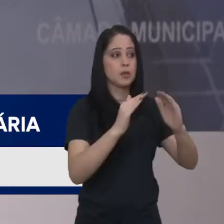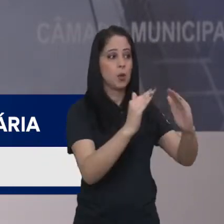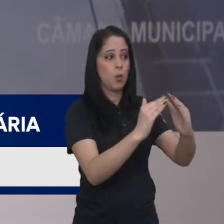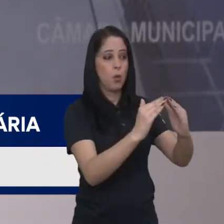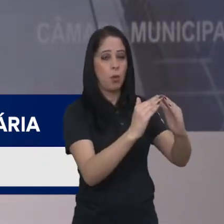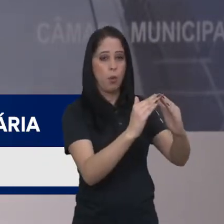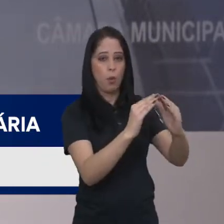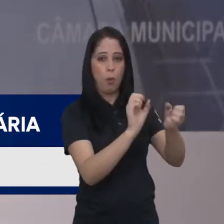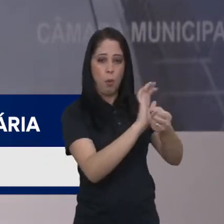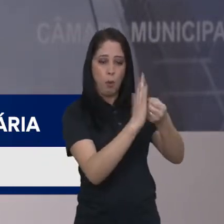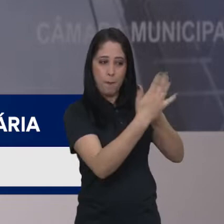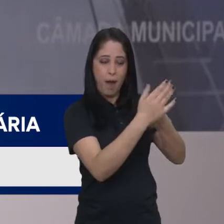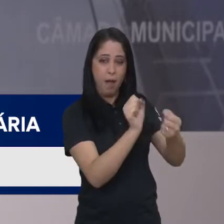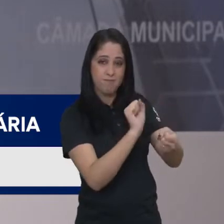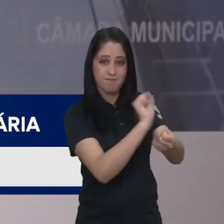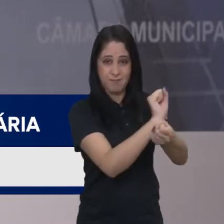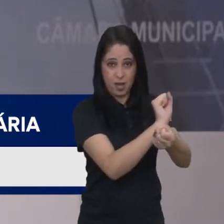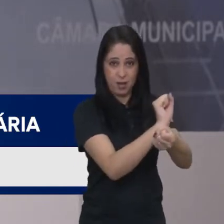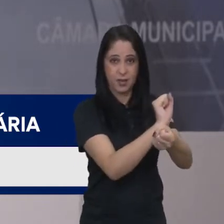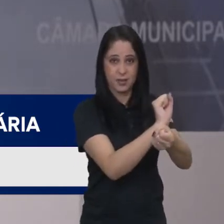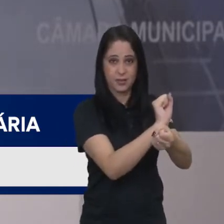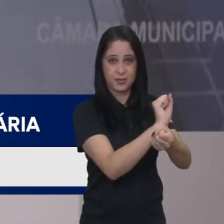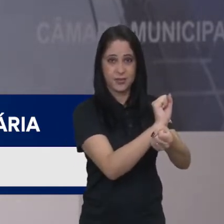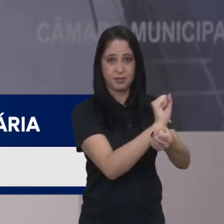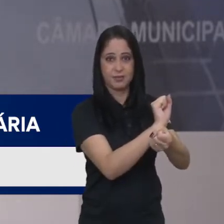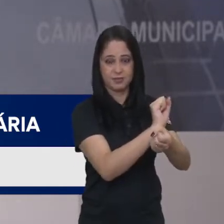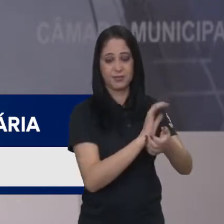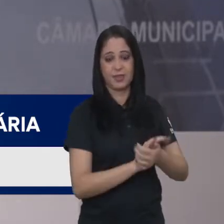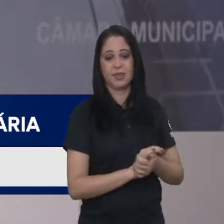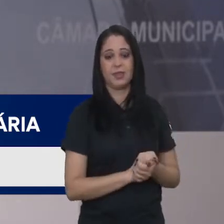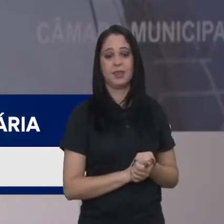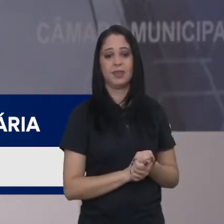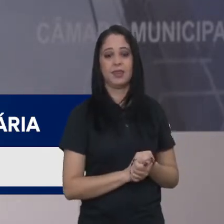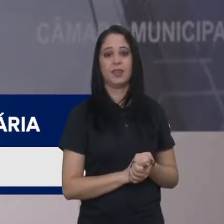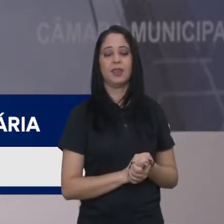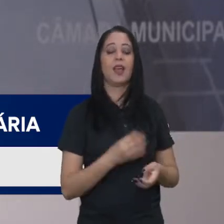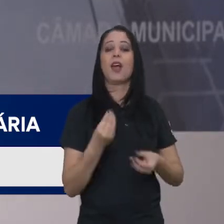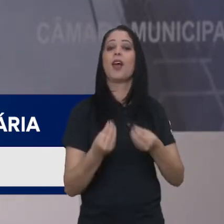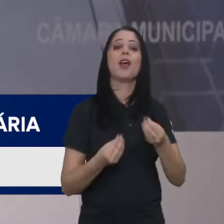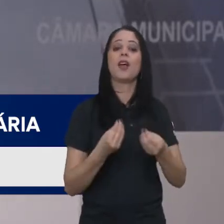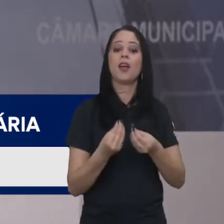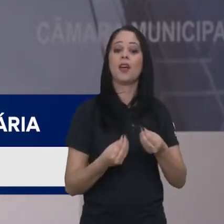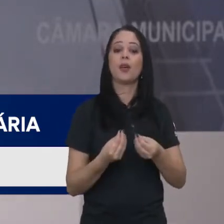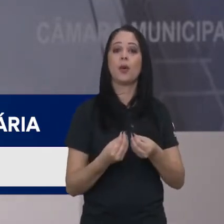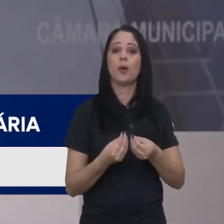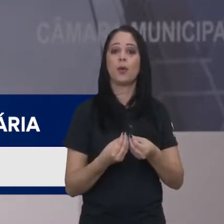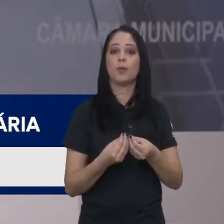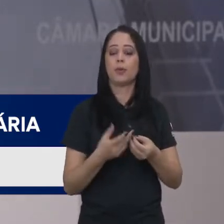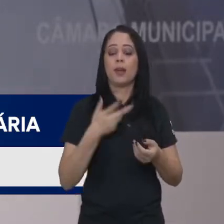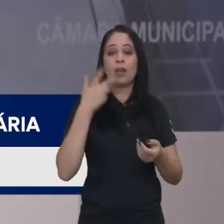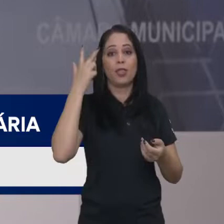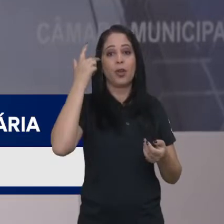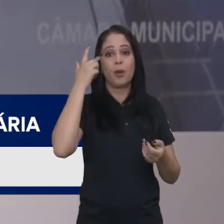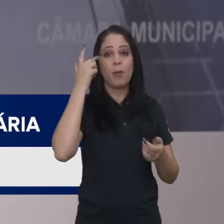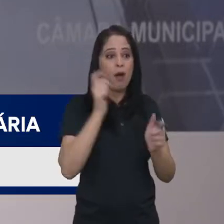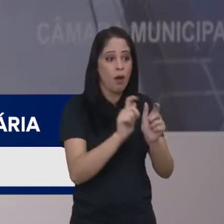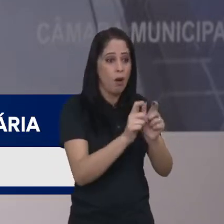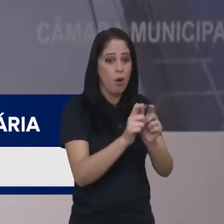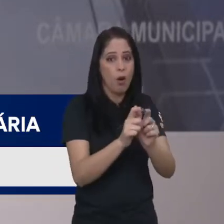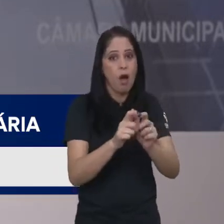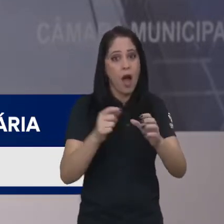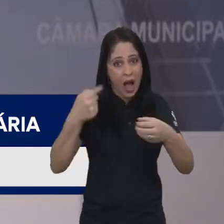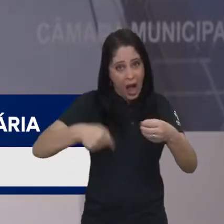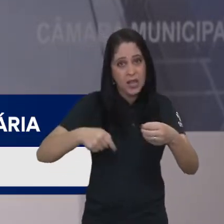Então, se você congelar o bairro no papel é fácil. Eu quero ver assim na prática, porque o município cresce. Nosso